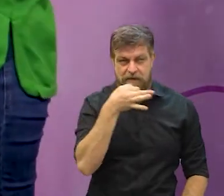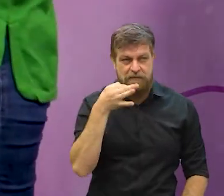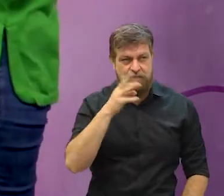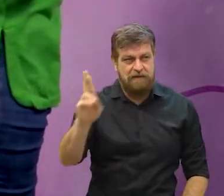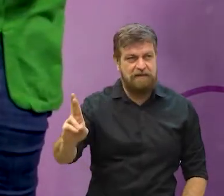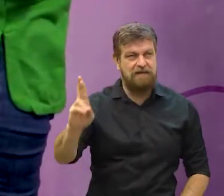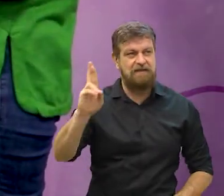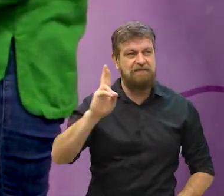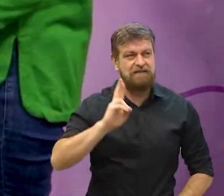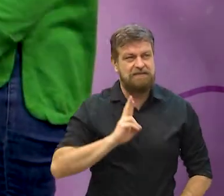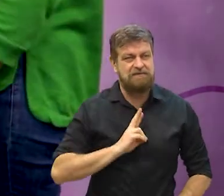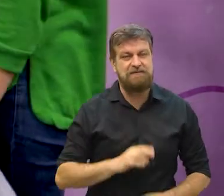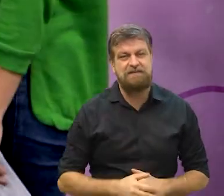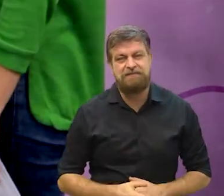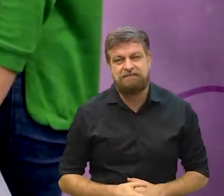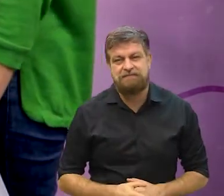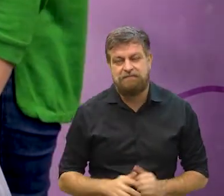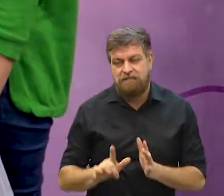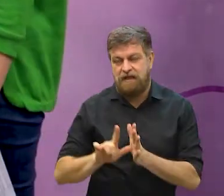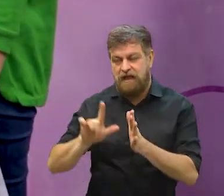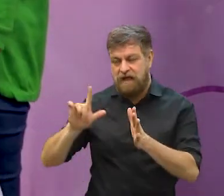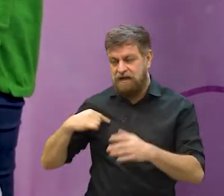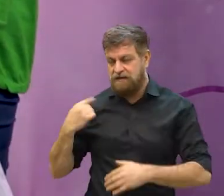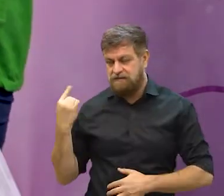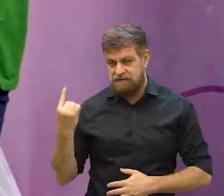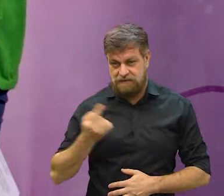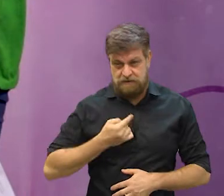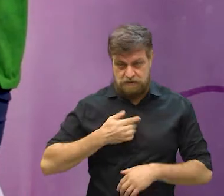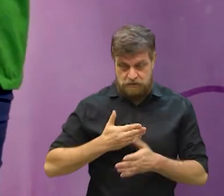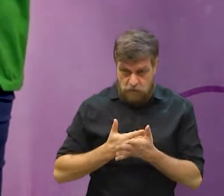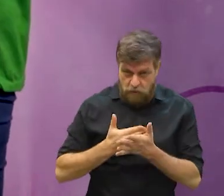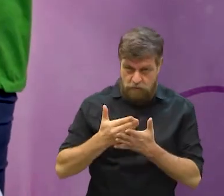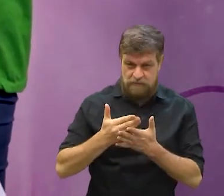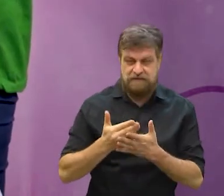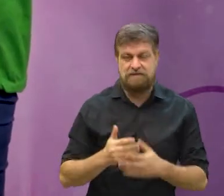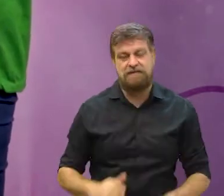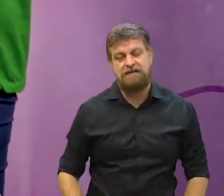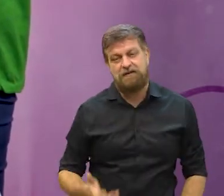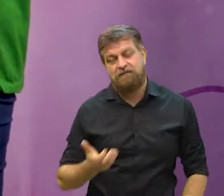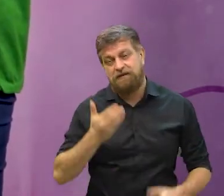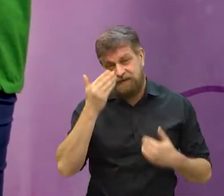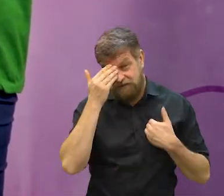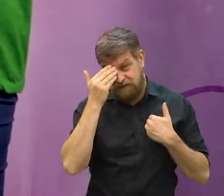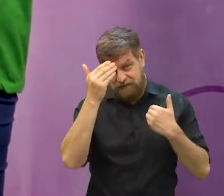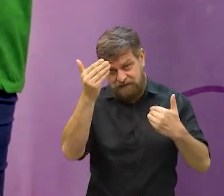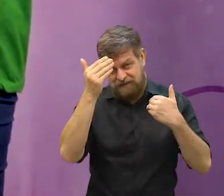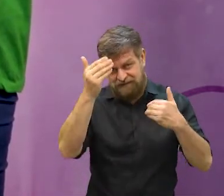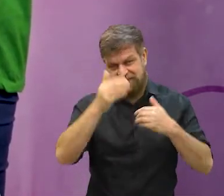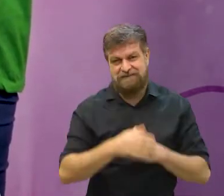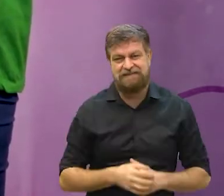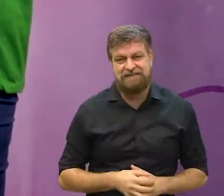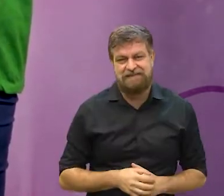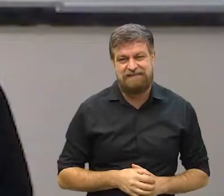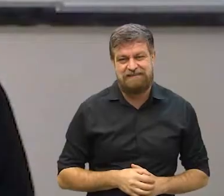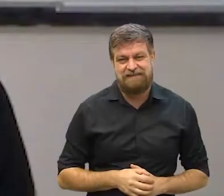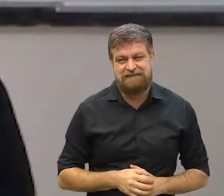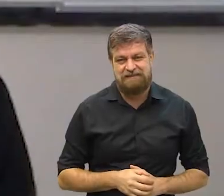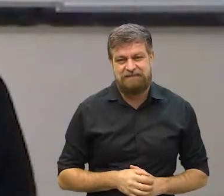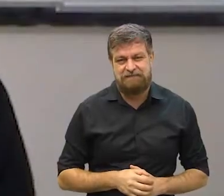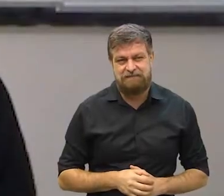medicina canabinoide. Doutora, antes de começar a nossa conversa aqui, muito obrigada, viu, por falar com a gente.